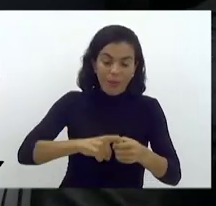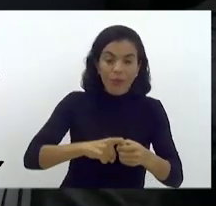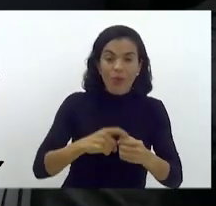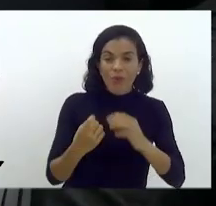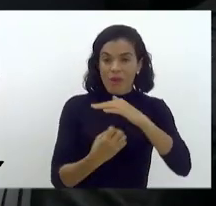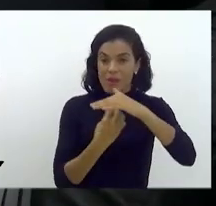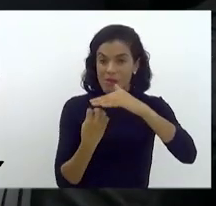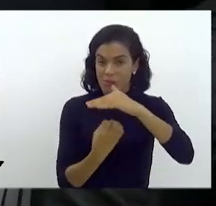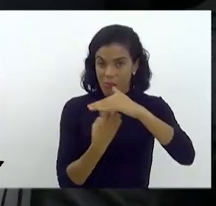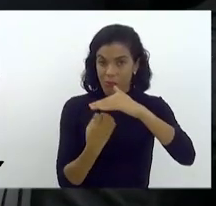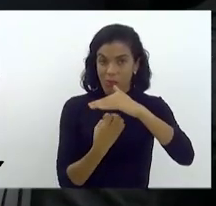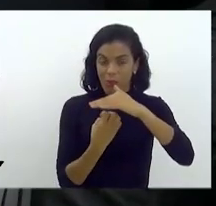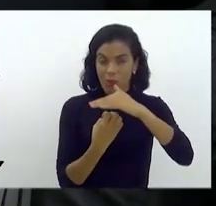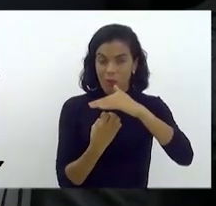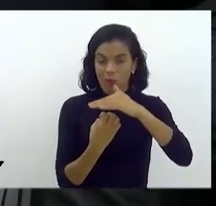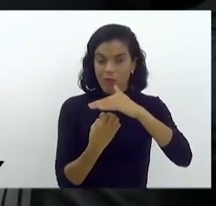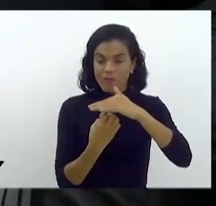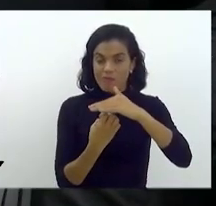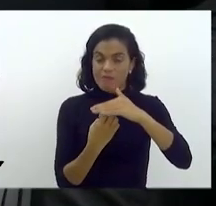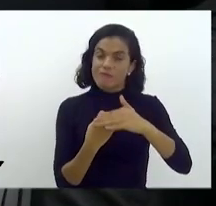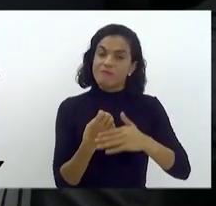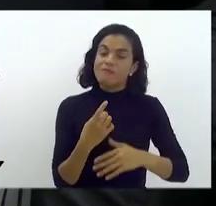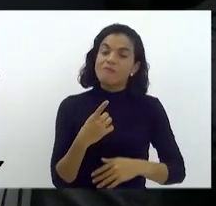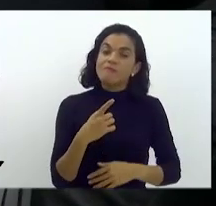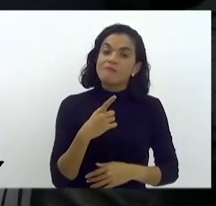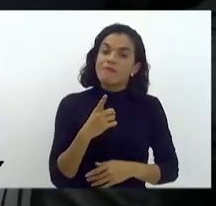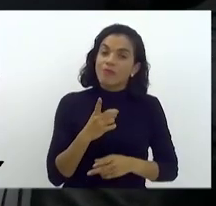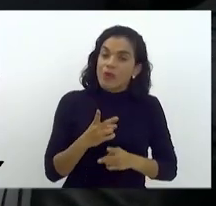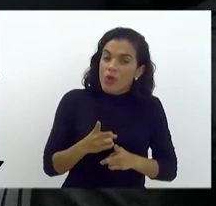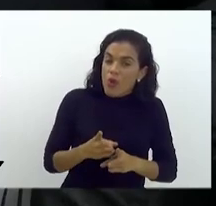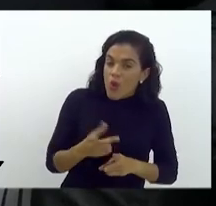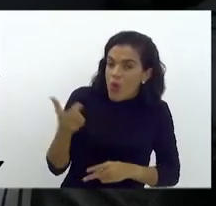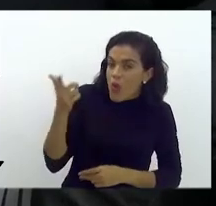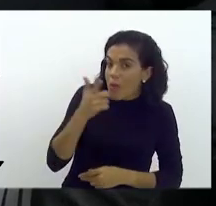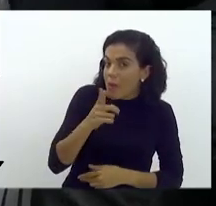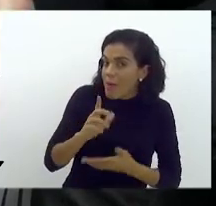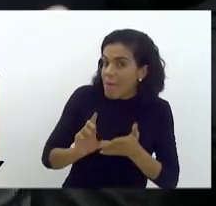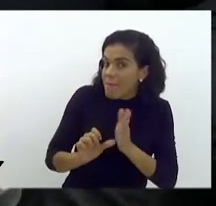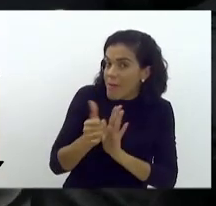fosse que fizesse a manutenção